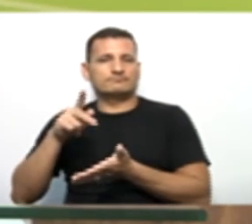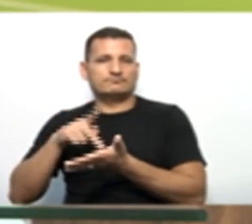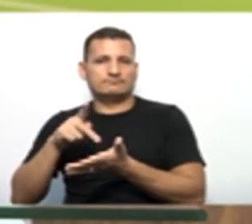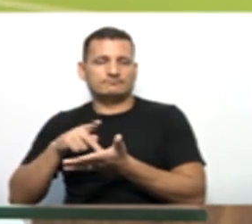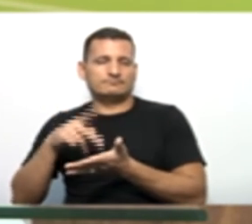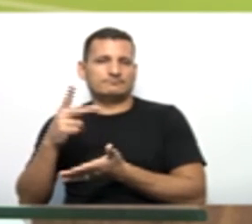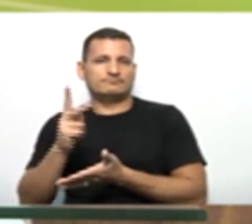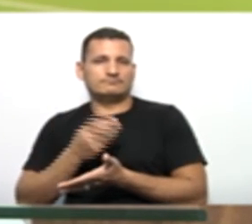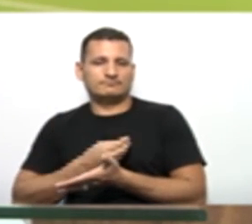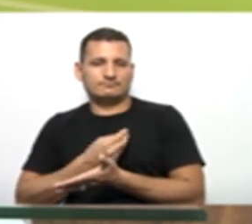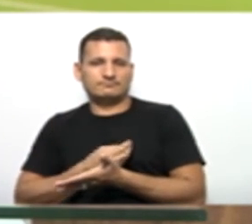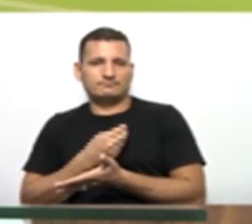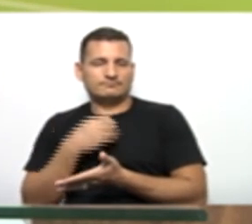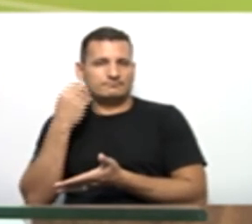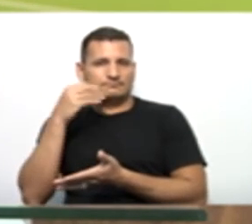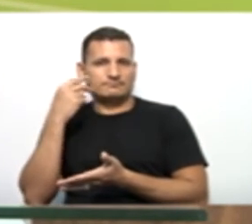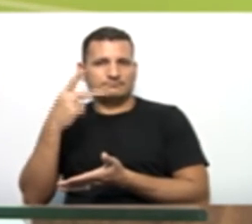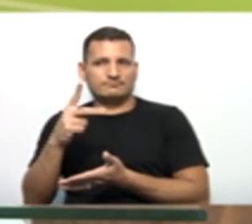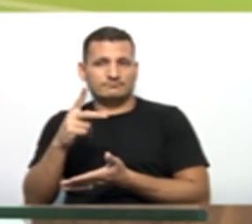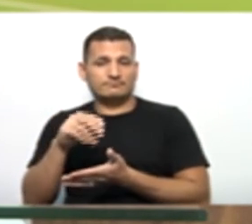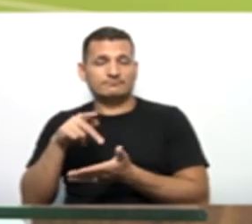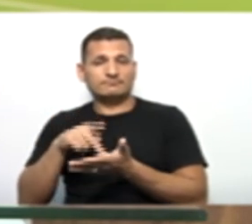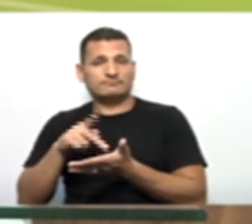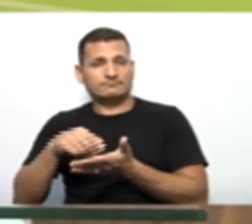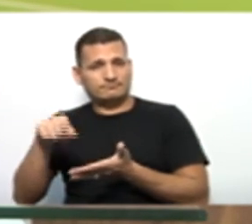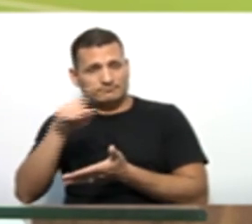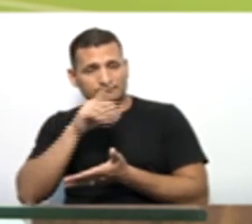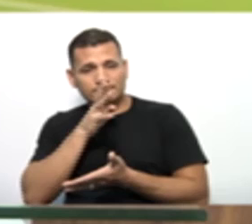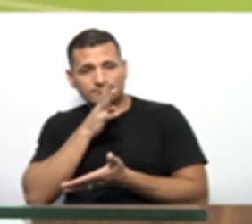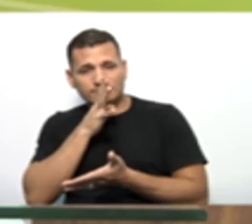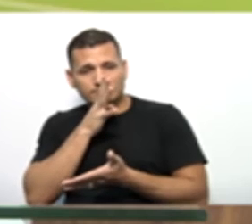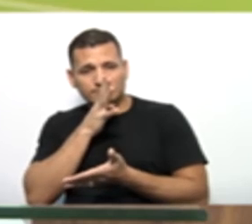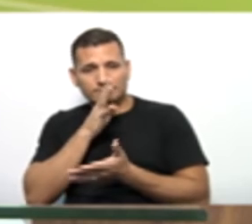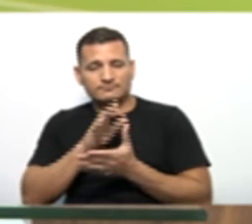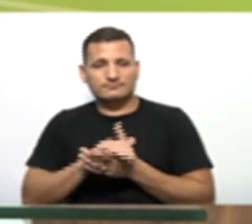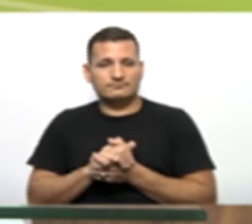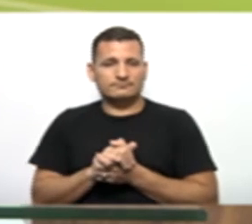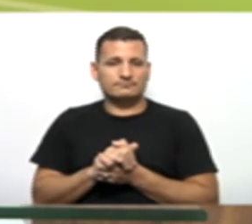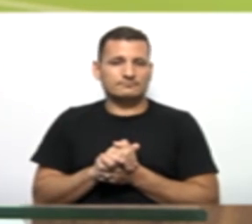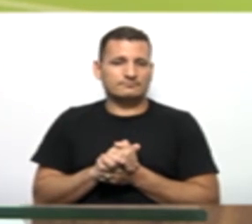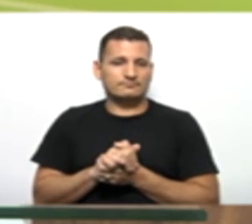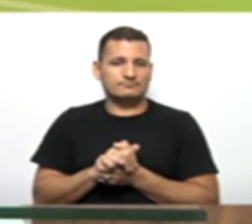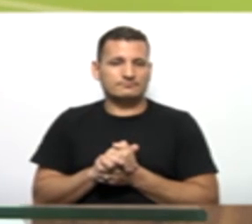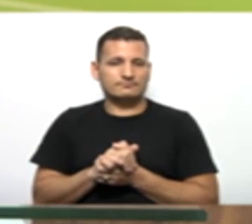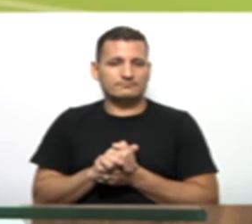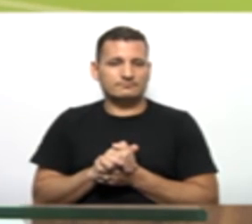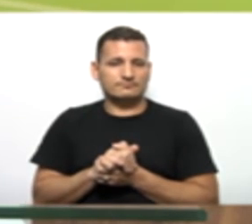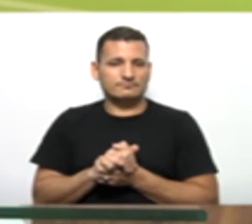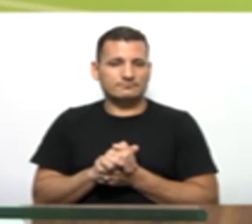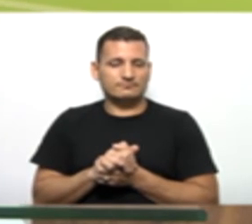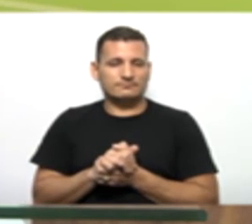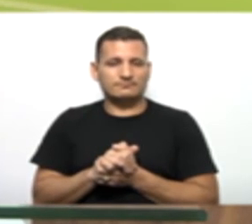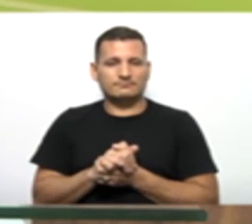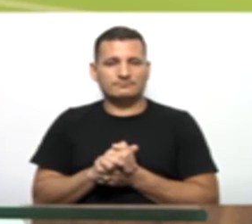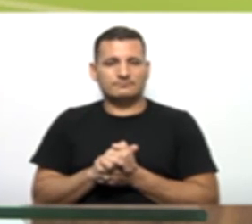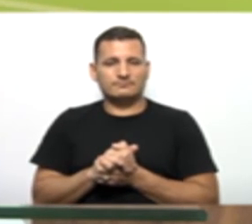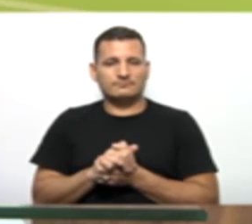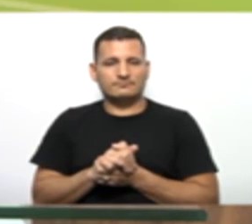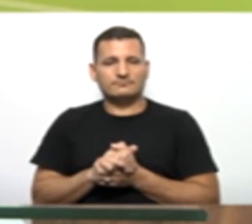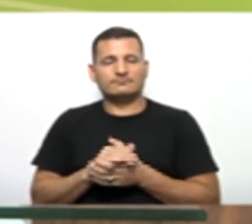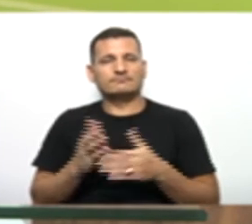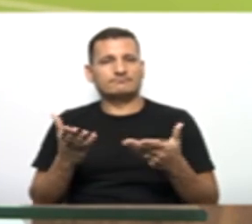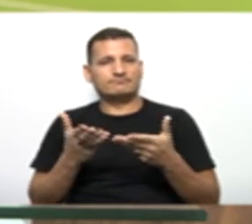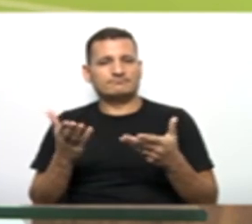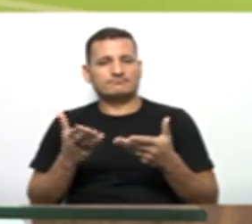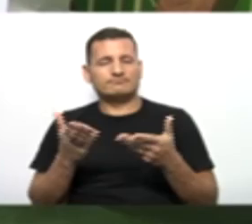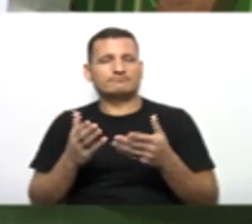de vocês. E a realidade, vocês que conhecem, né, professor? Vamos agora dar aquele encerramento. O senhor